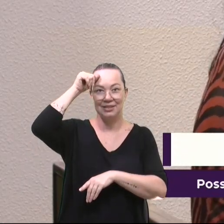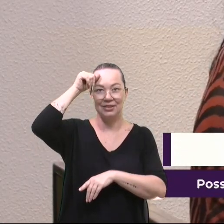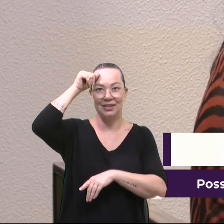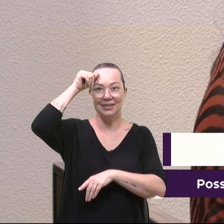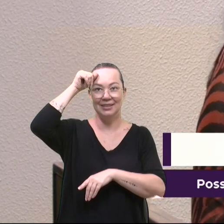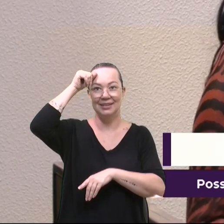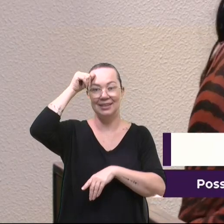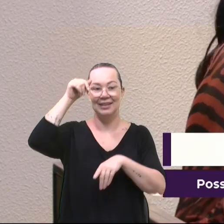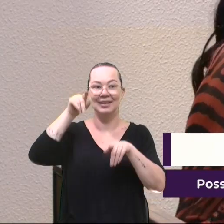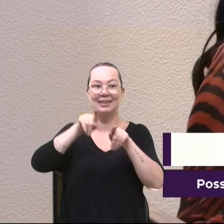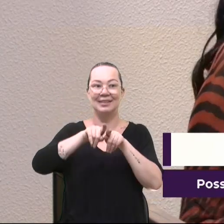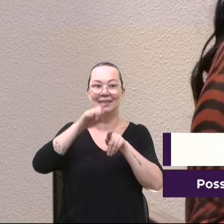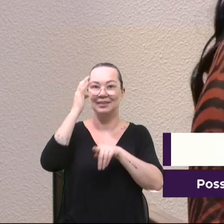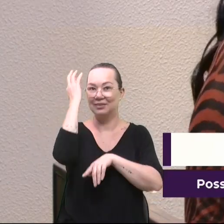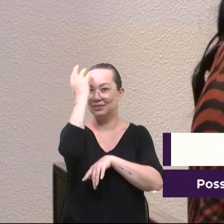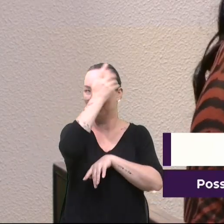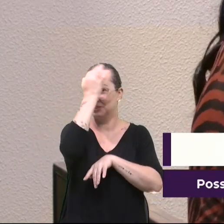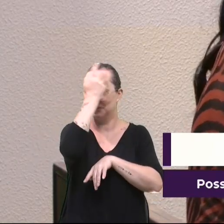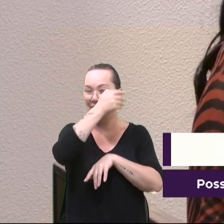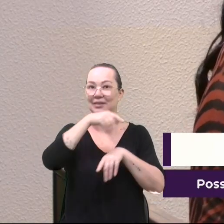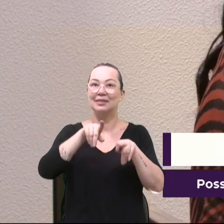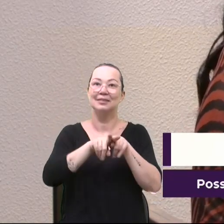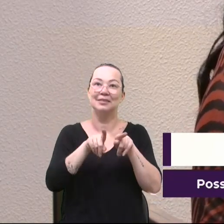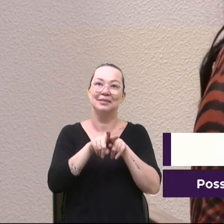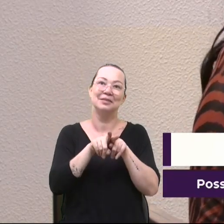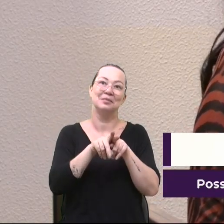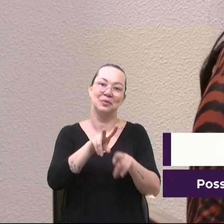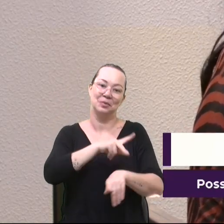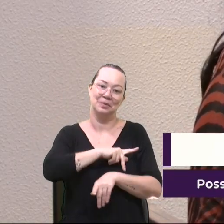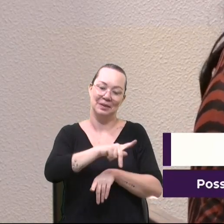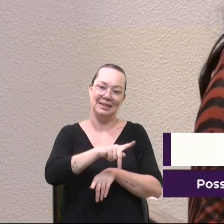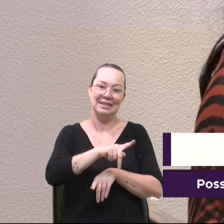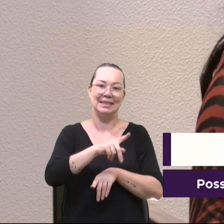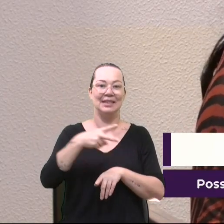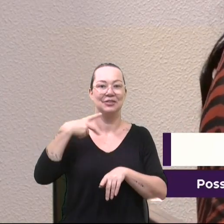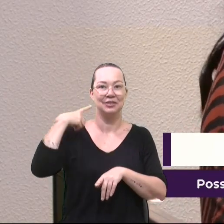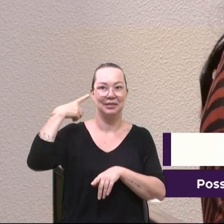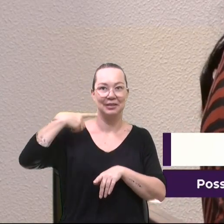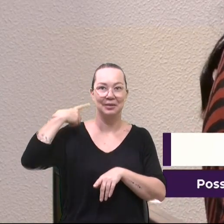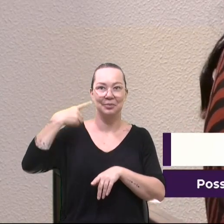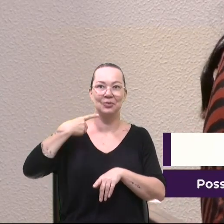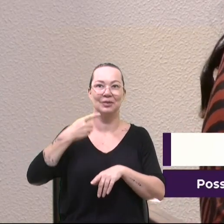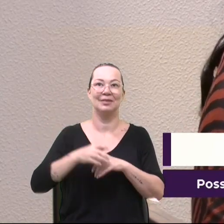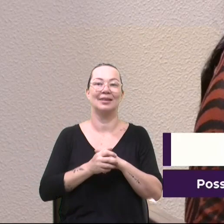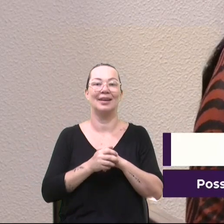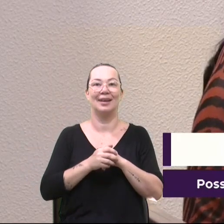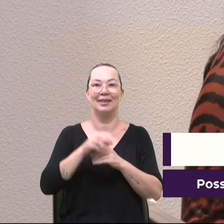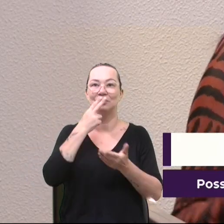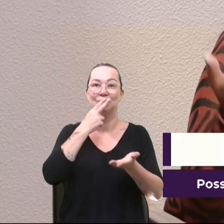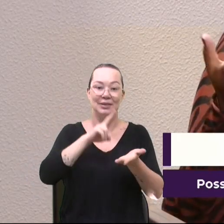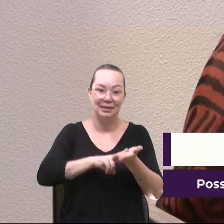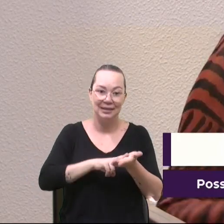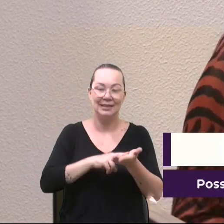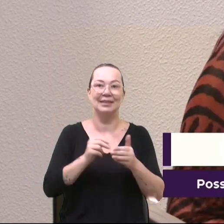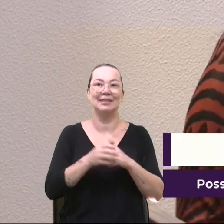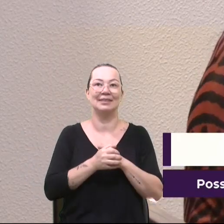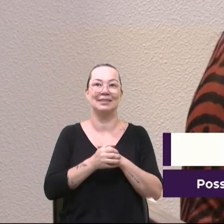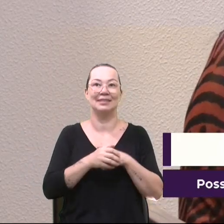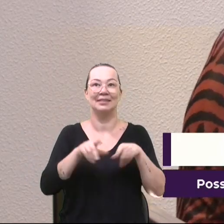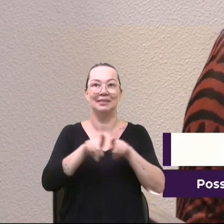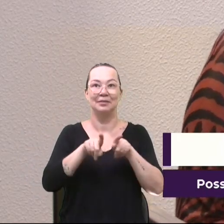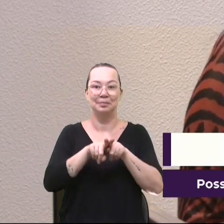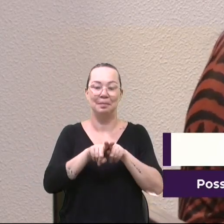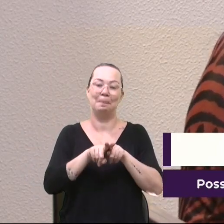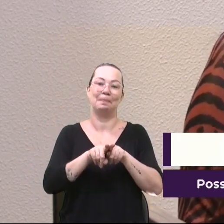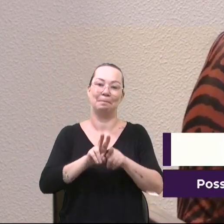deputado estadual, presidente municipal do meu partido, do PSDB, deputado estadual Nerio Carteiro, em nome do representante do